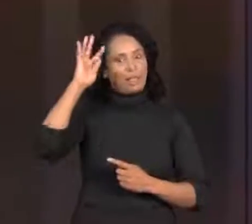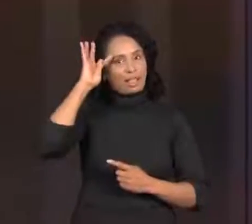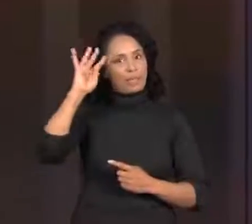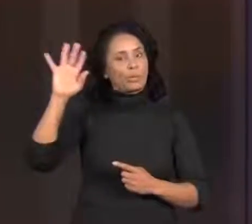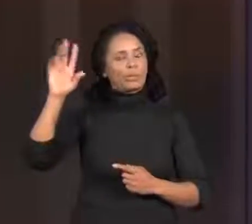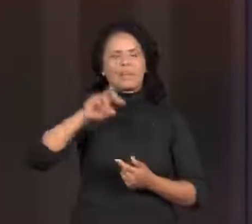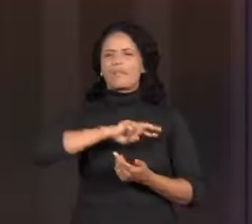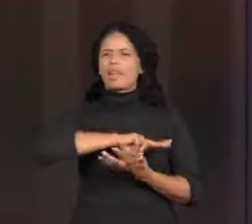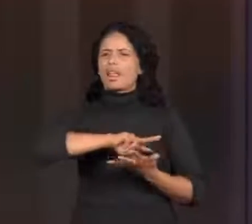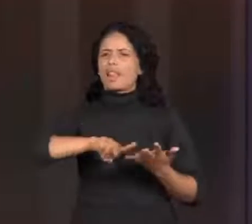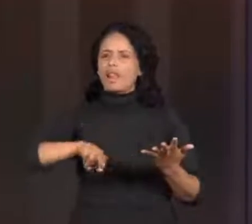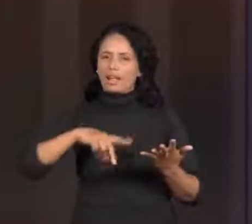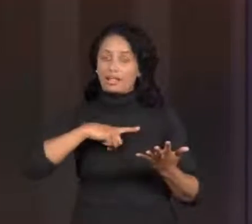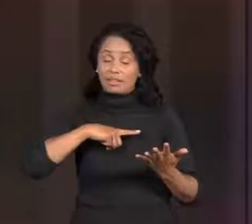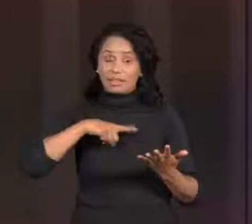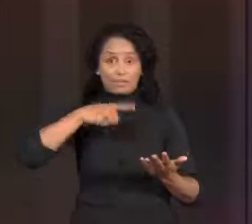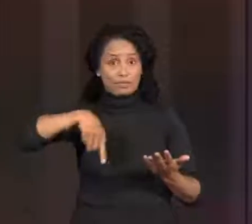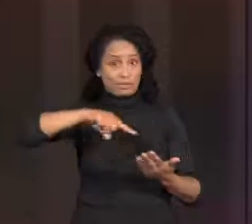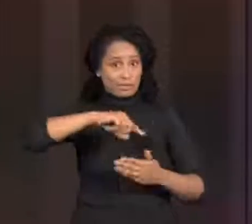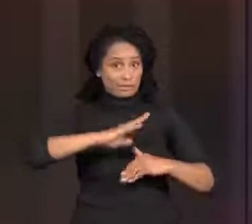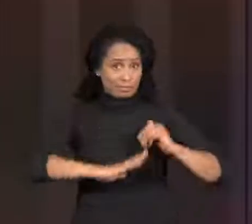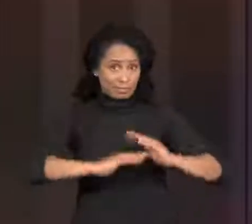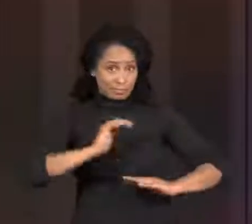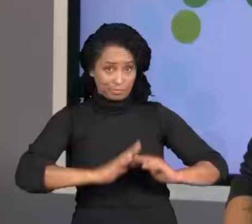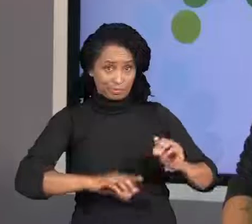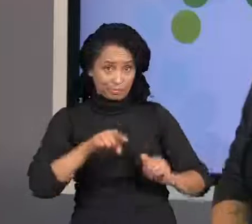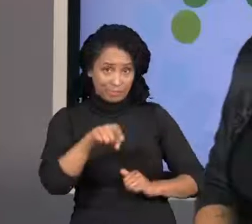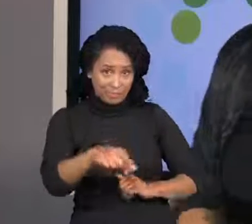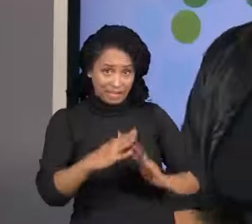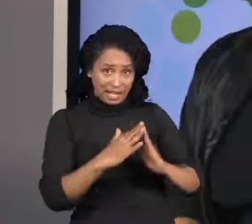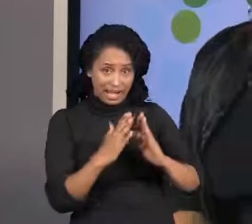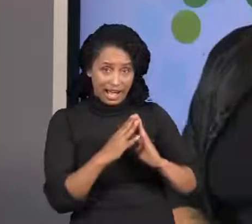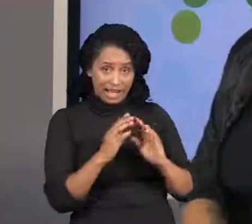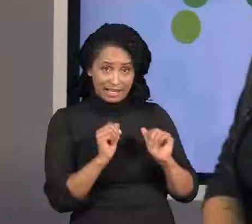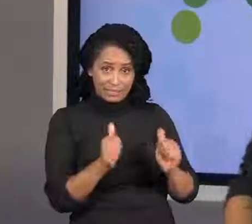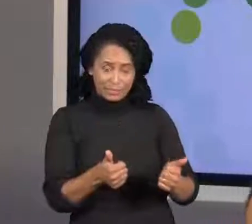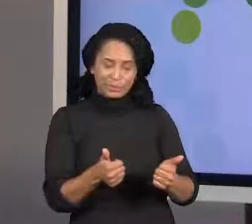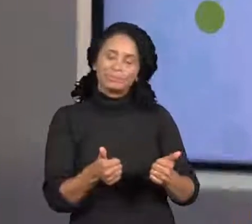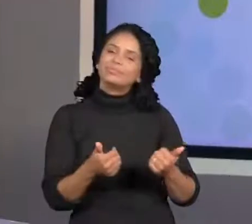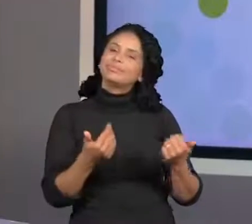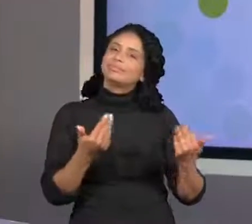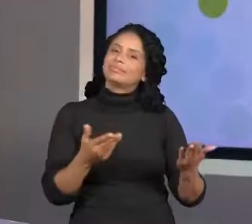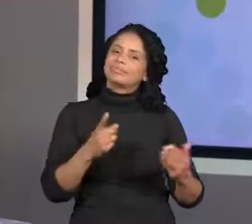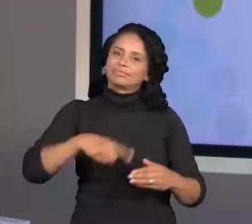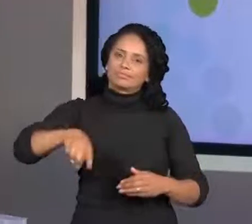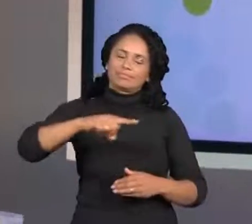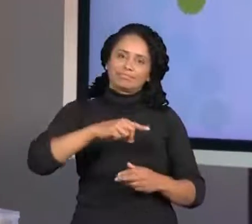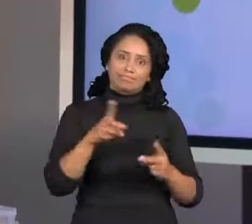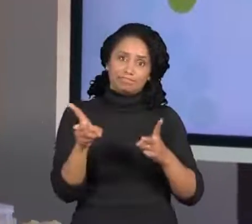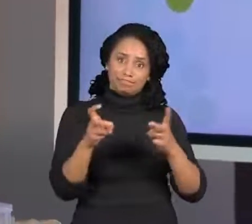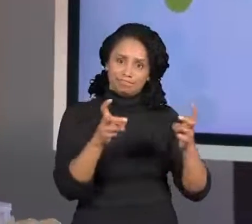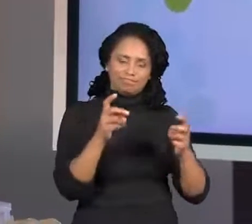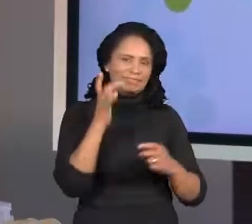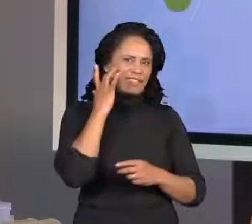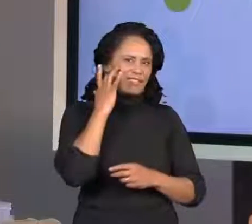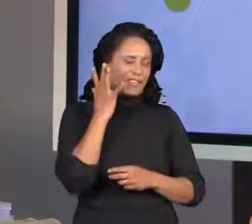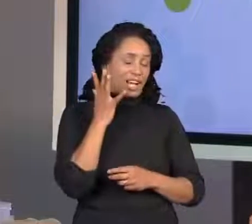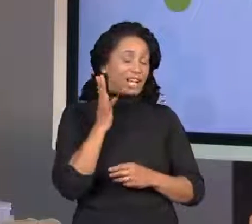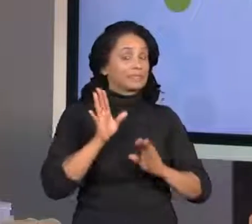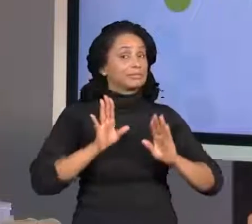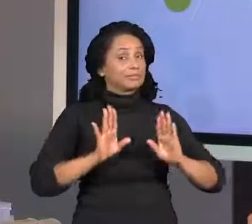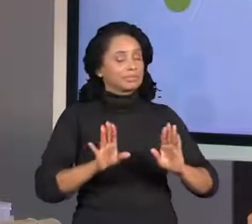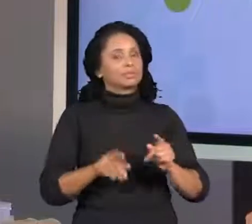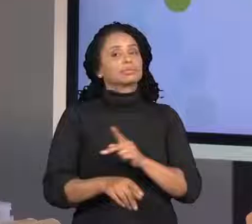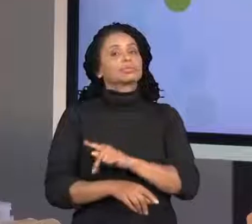passa a teoria aqui e vocês mão na massa aí, certo? E vocês vão ver que é facinho, é só umas coisas assim mais para você, professor,